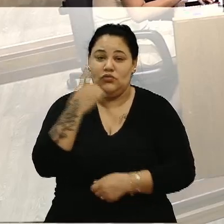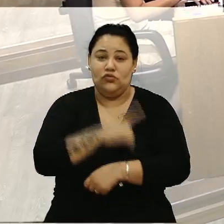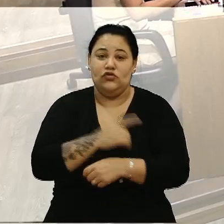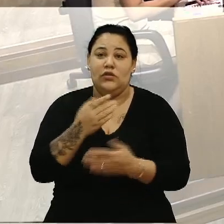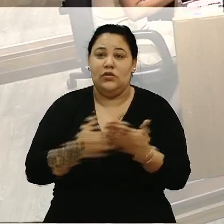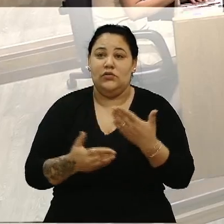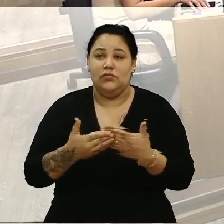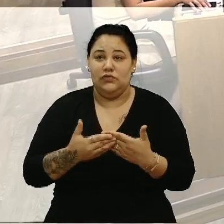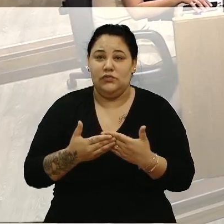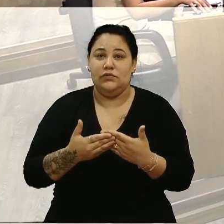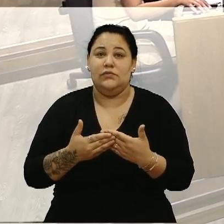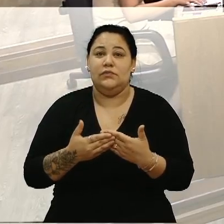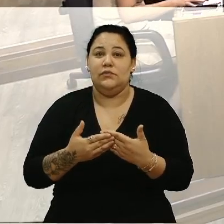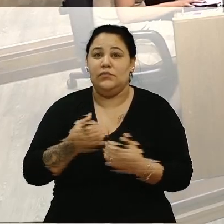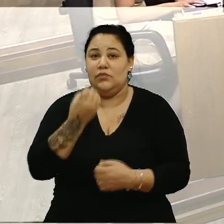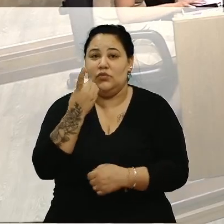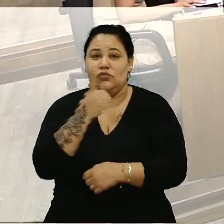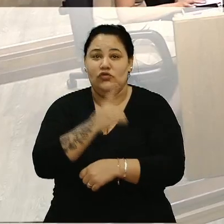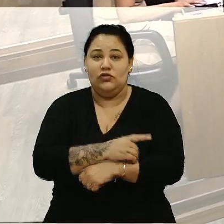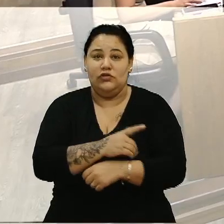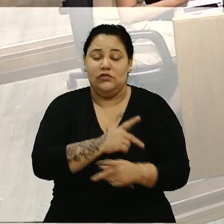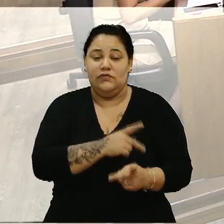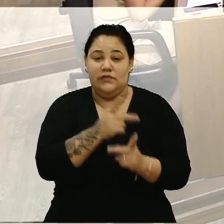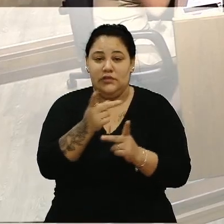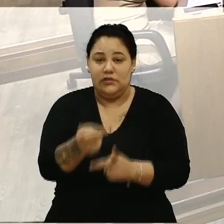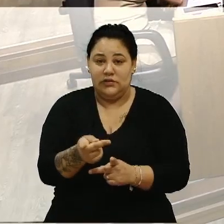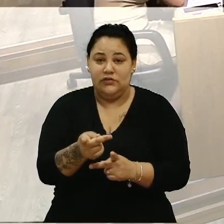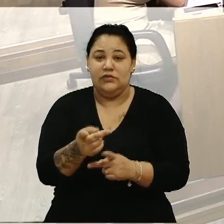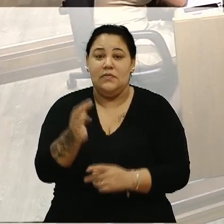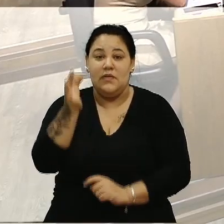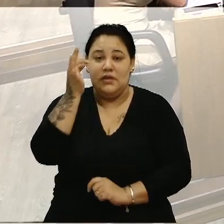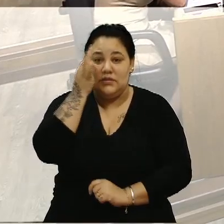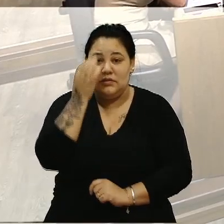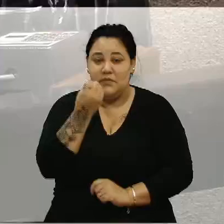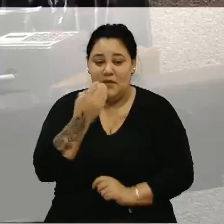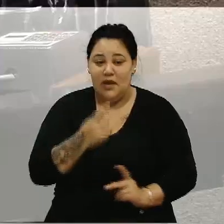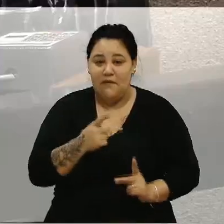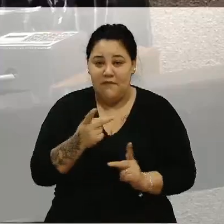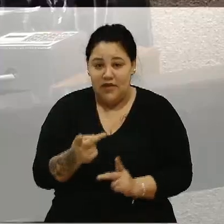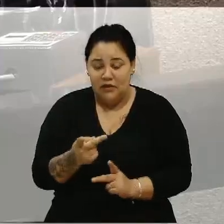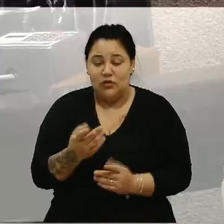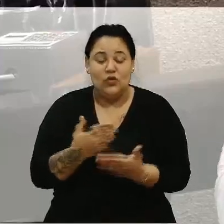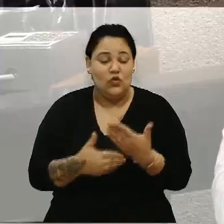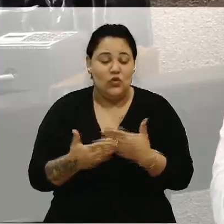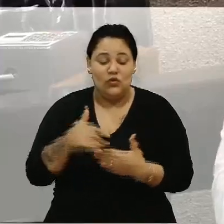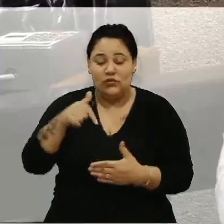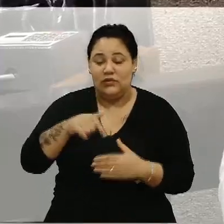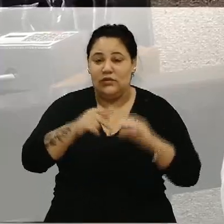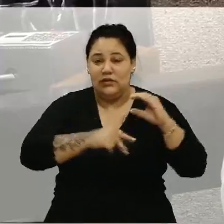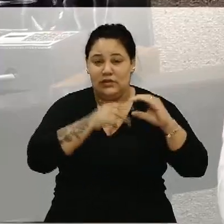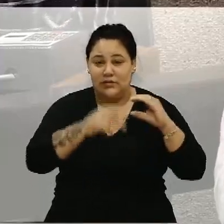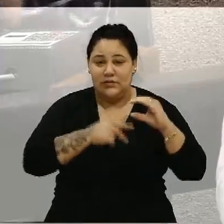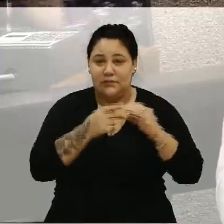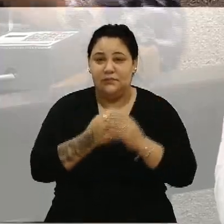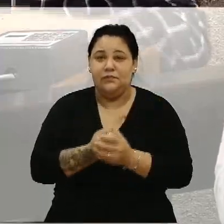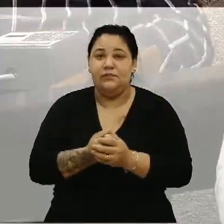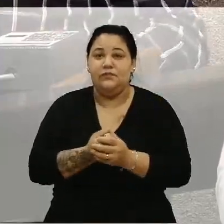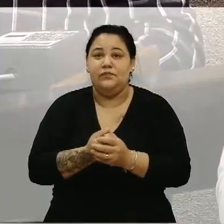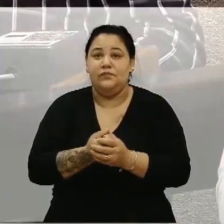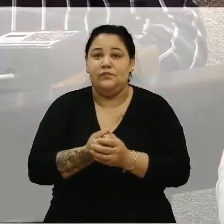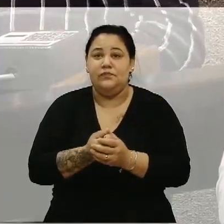dia aos nossos visitantes ilustres presentes, sejam bem-vindos sempre a esta casa. E, de uma